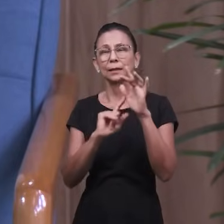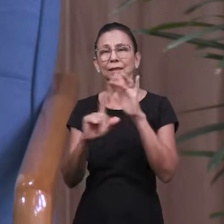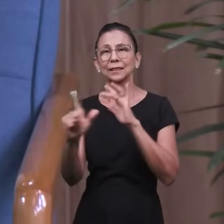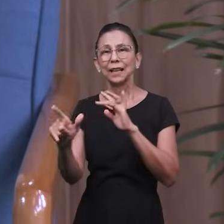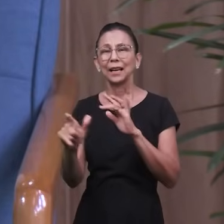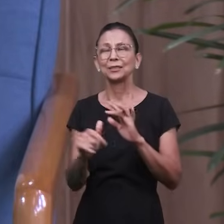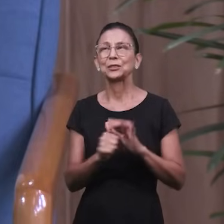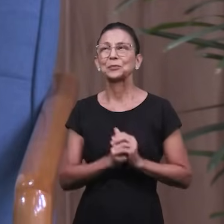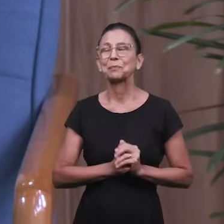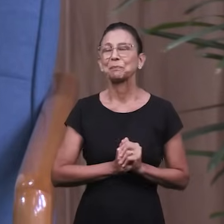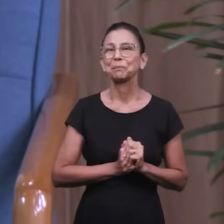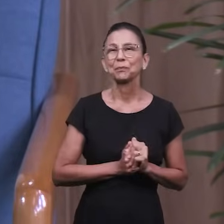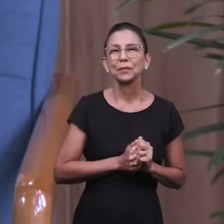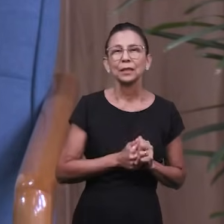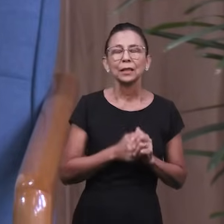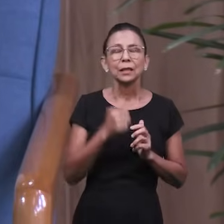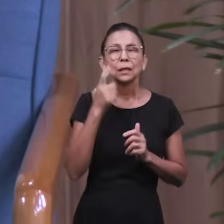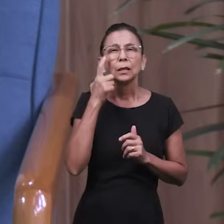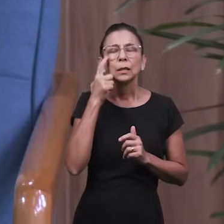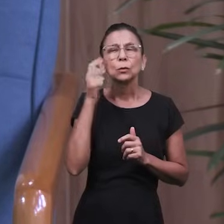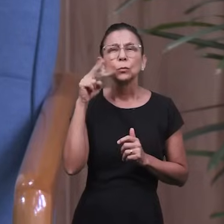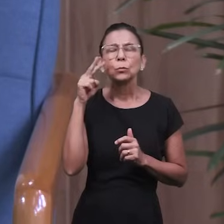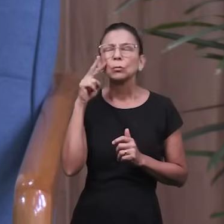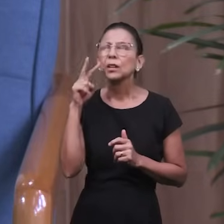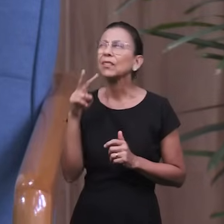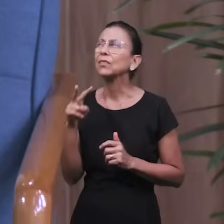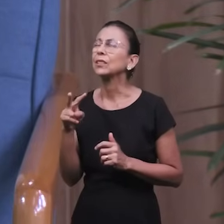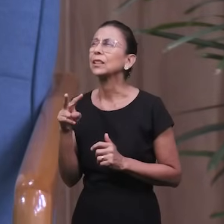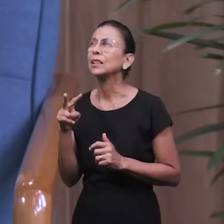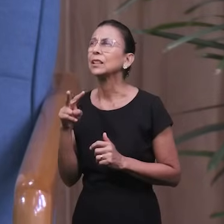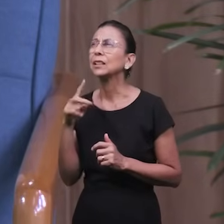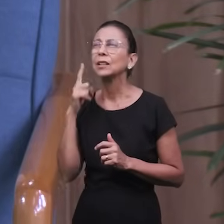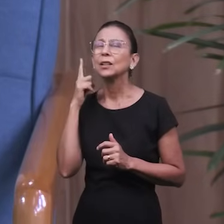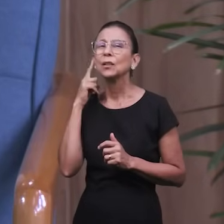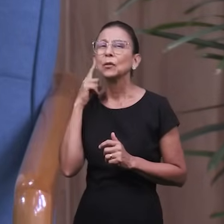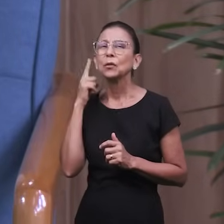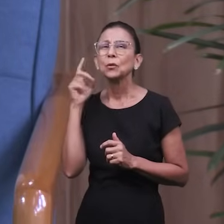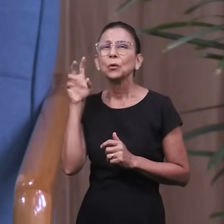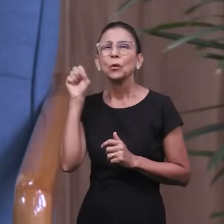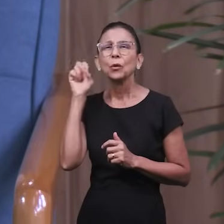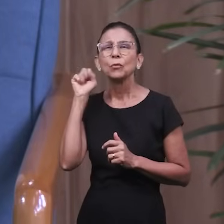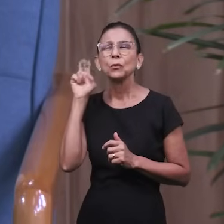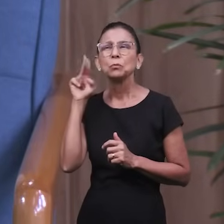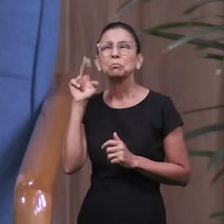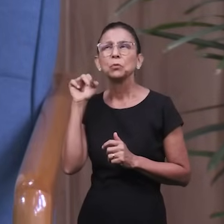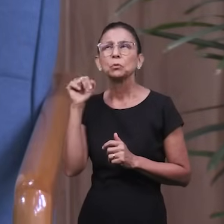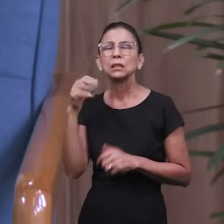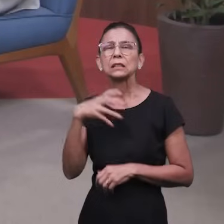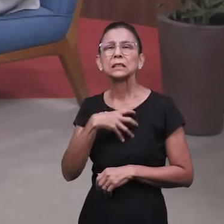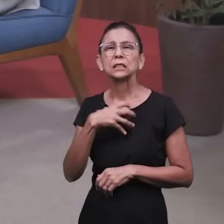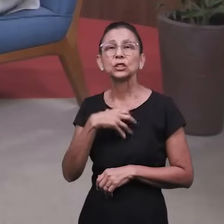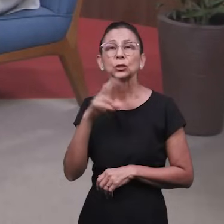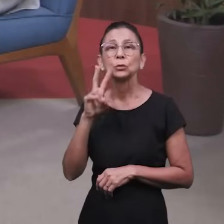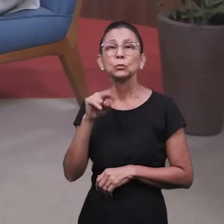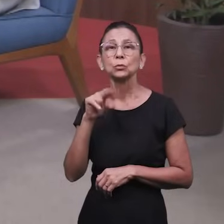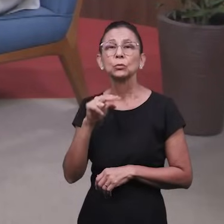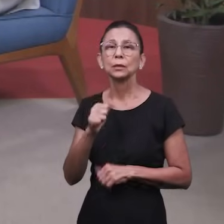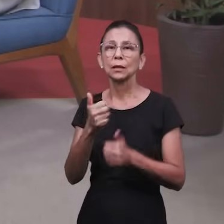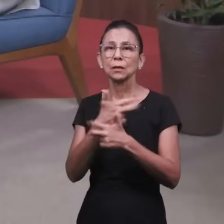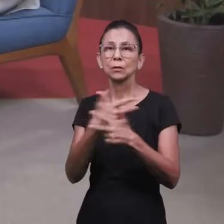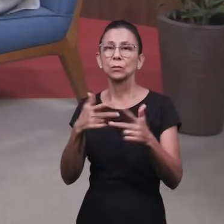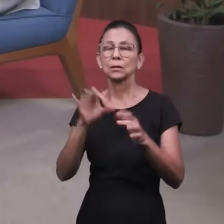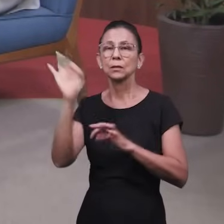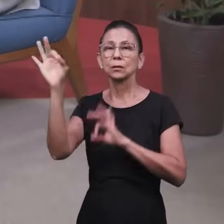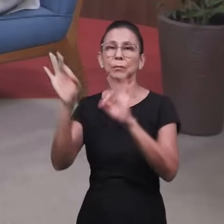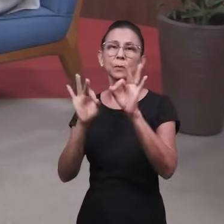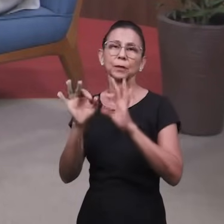nem olhos viram, nem ouvidos ouviram, nem jamais subiu o coração do homem. São as que Deus preparou.